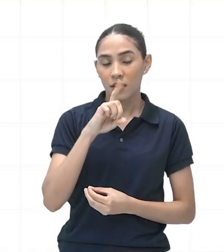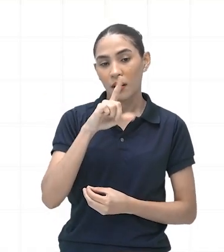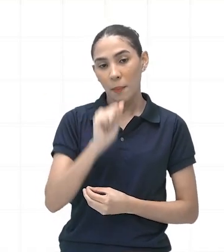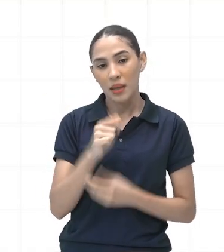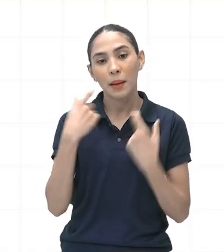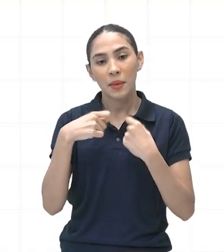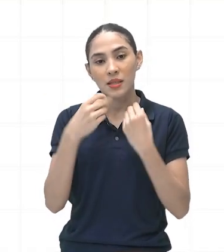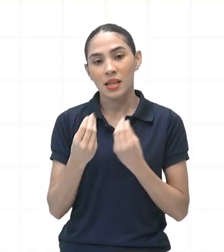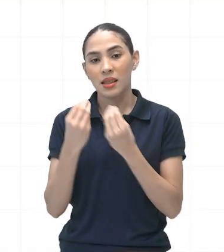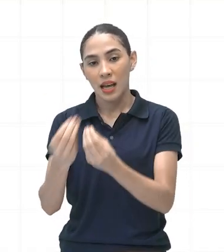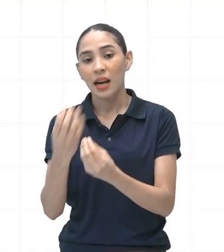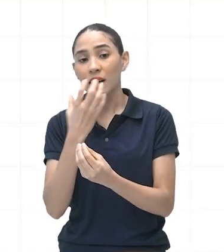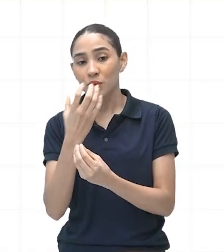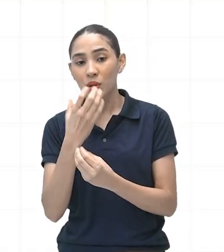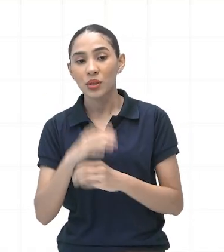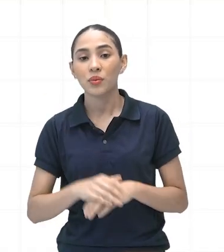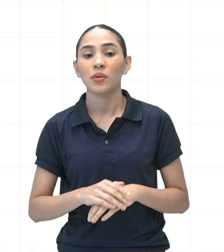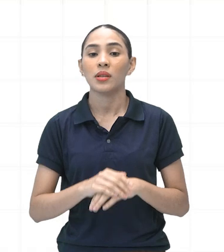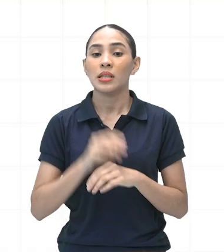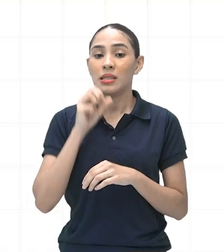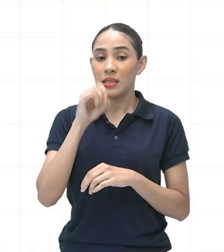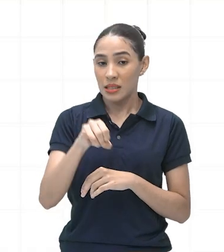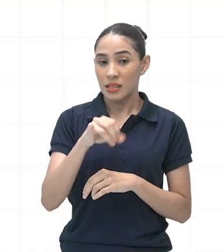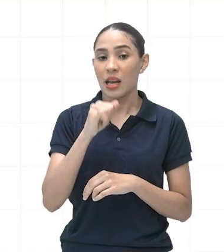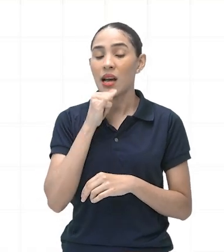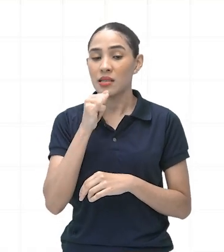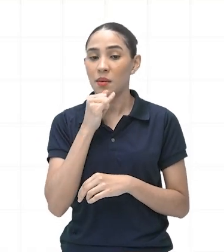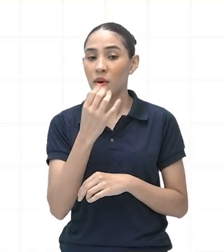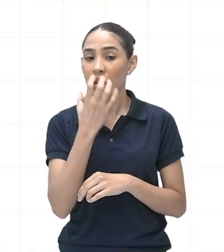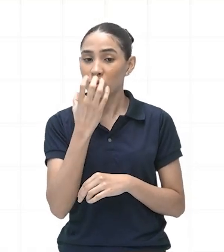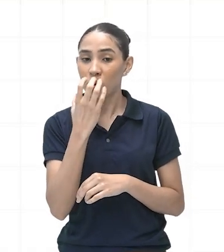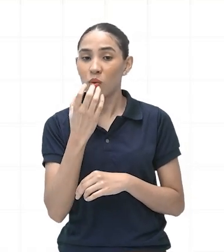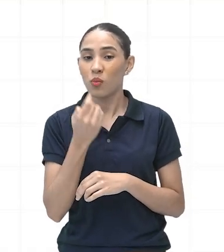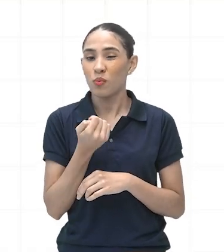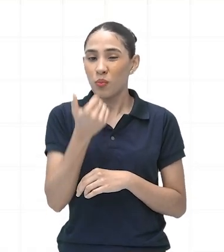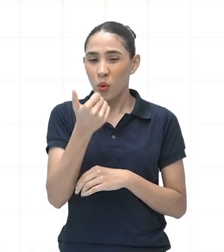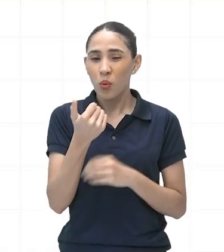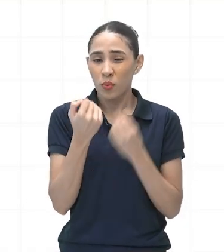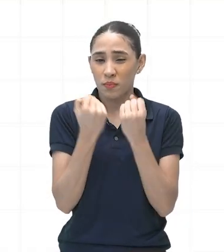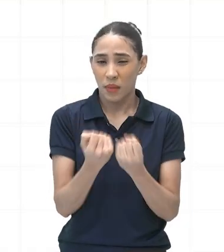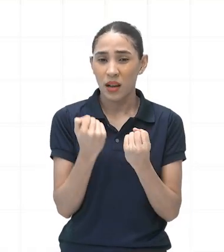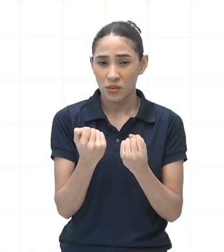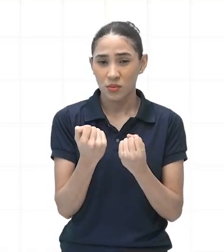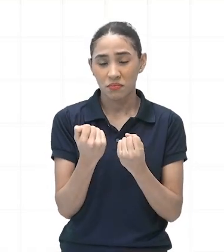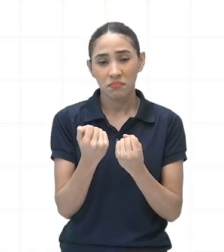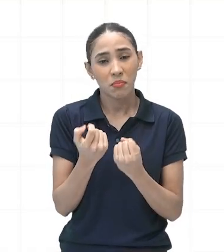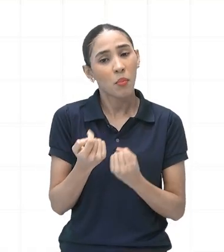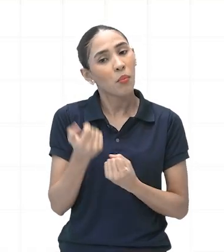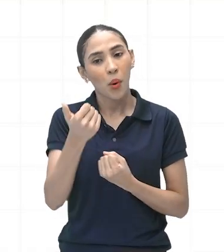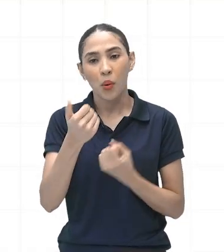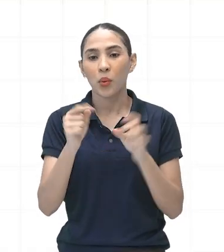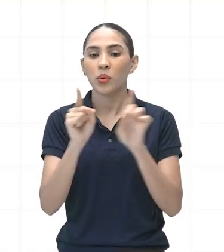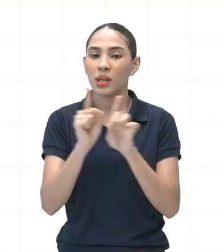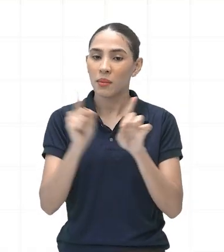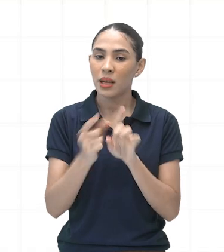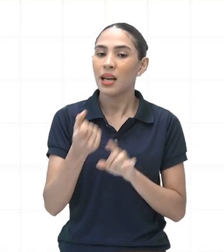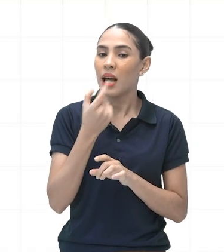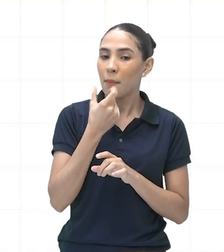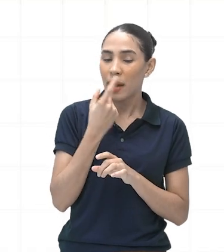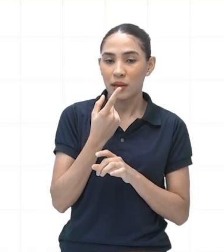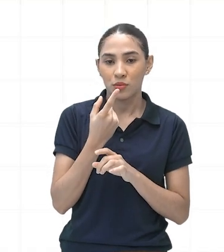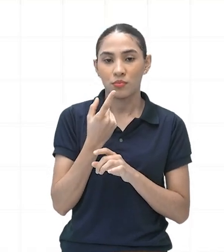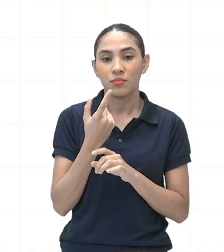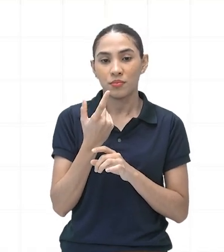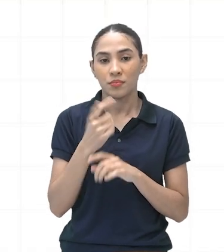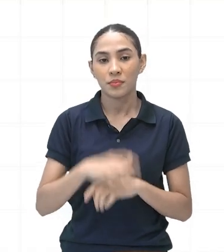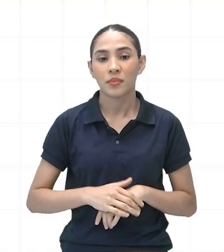para o cachorrinho. Assim como se o cachorro tiver menos peso, menos remédio ele vai precisar